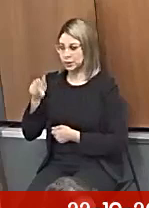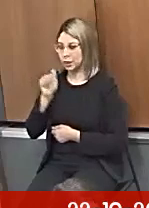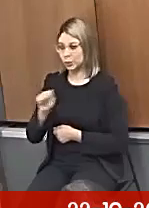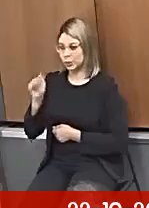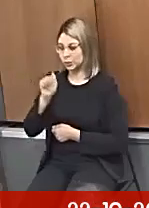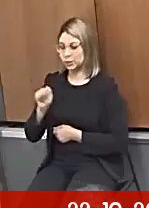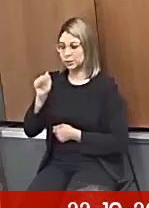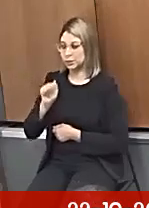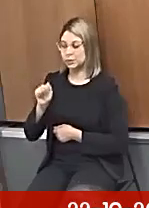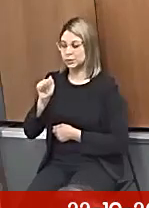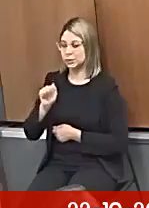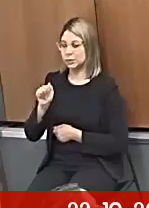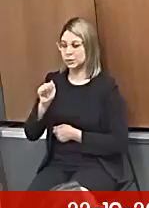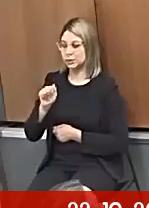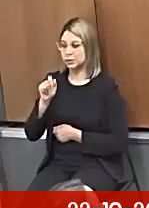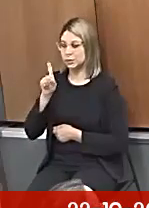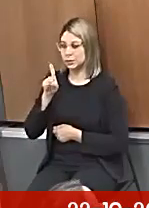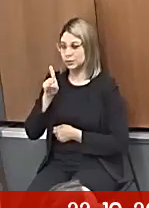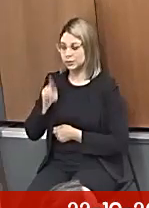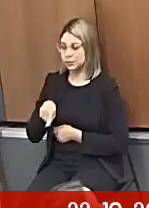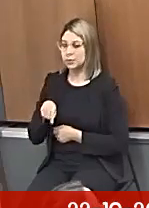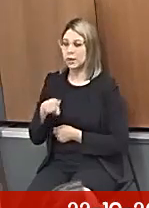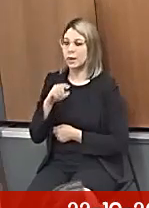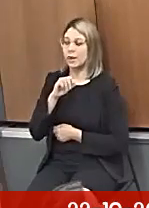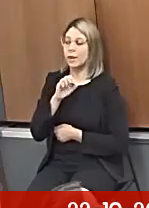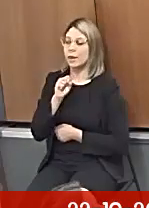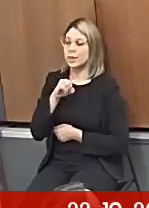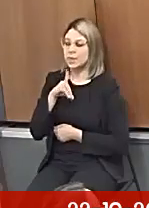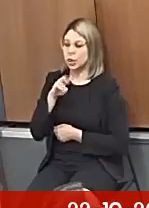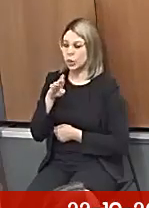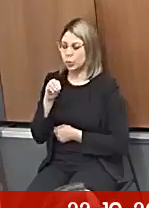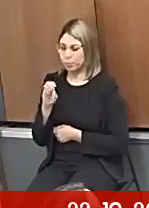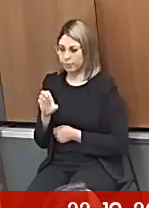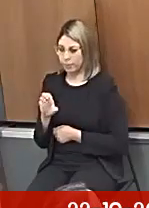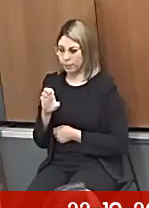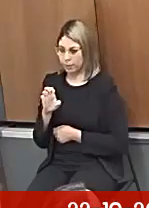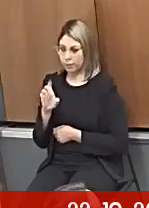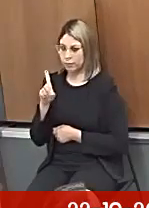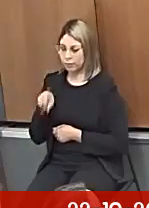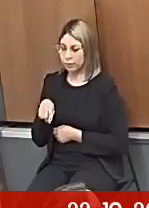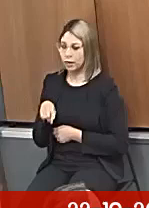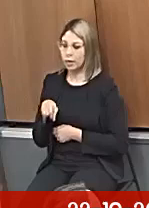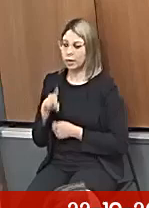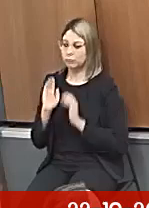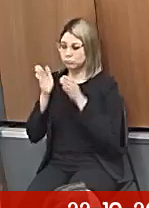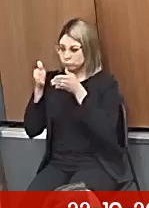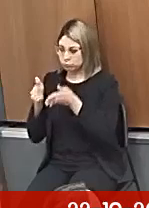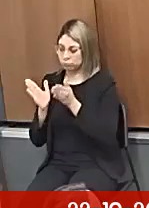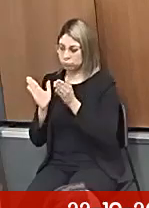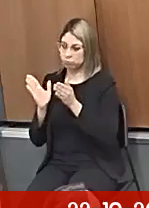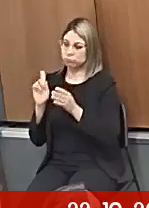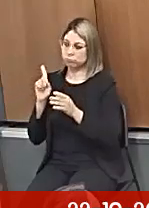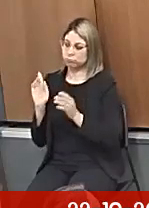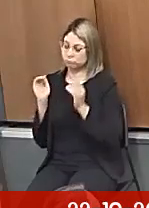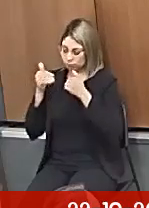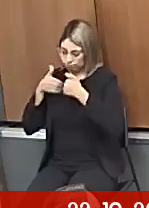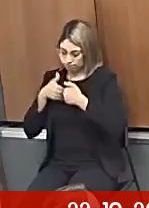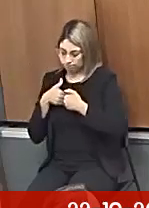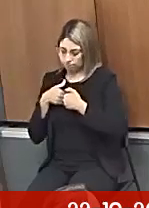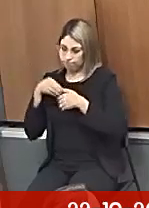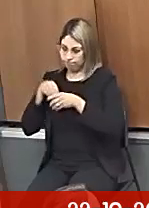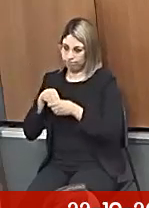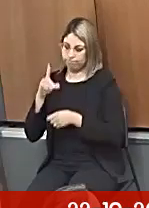da Síndrome de Asperger no Transtorno do Espectro de Asperger. no transtorno do espectro do autismo de Minas